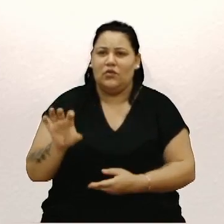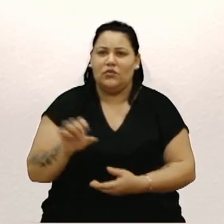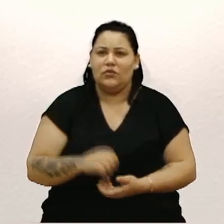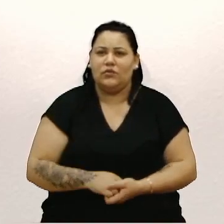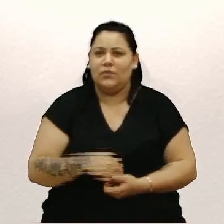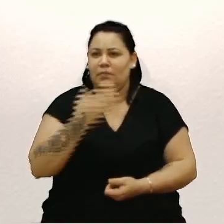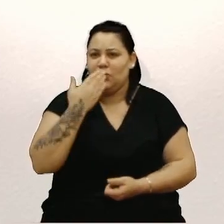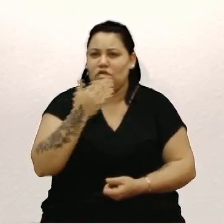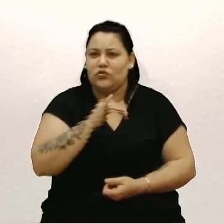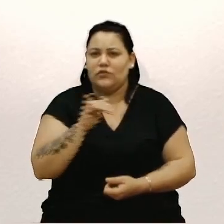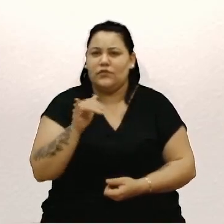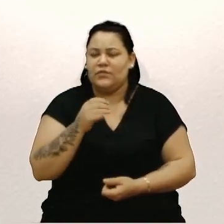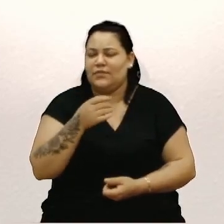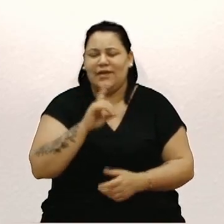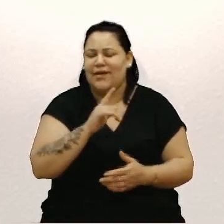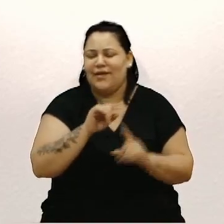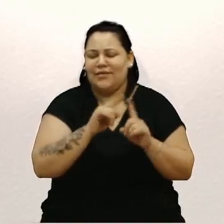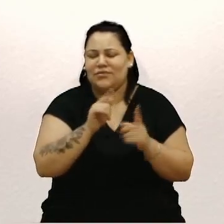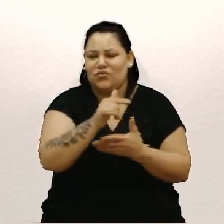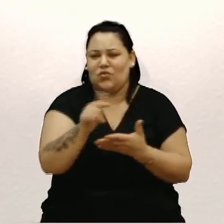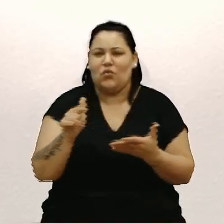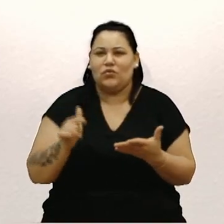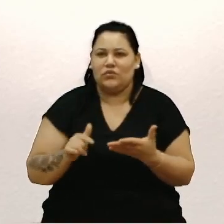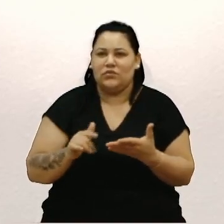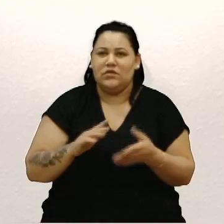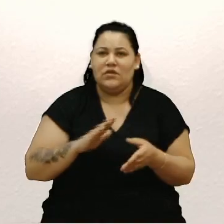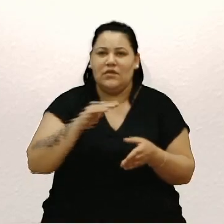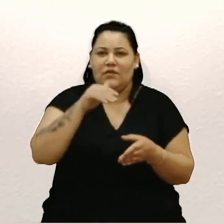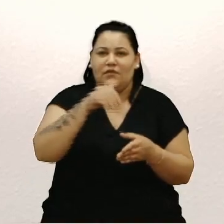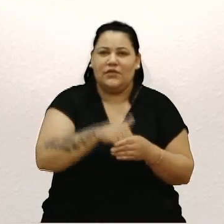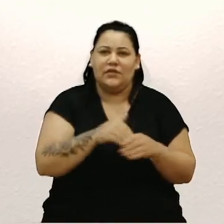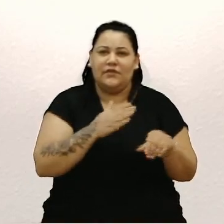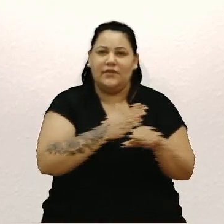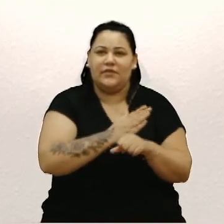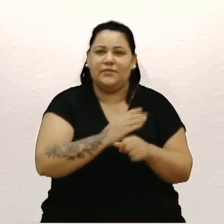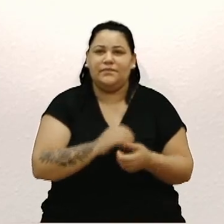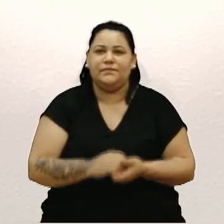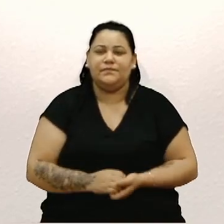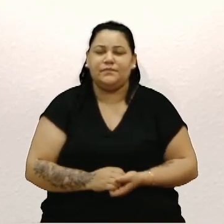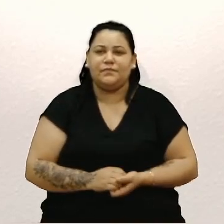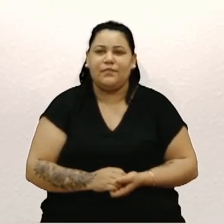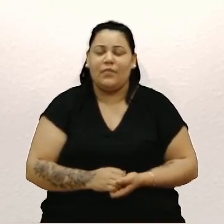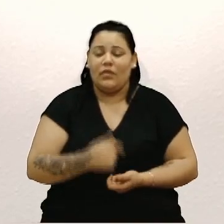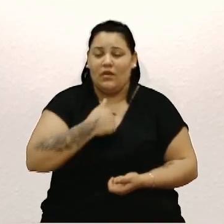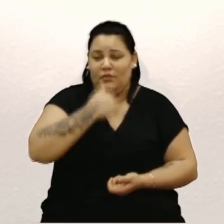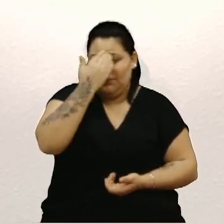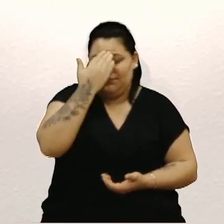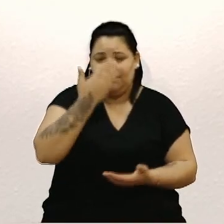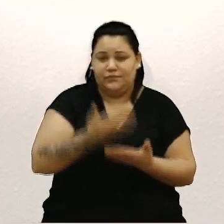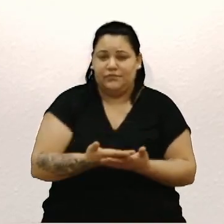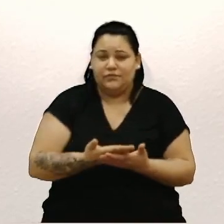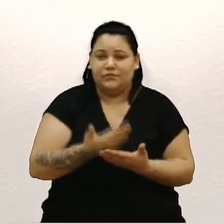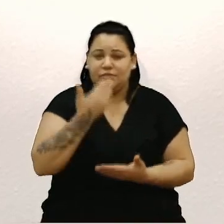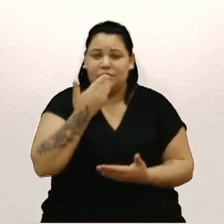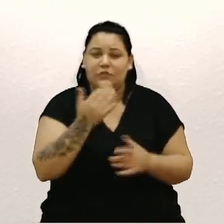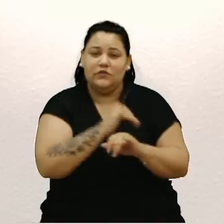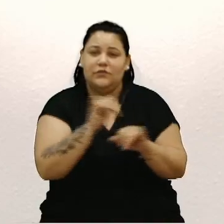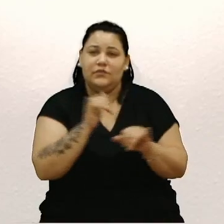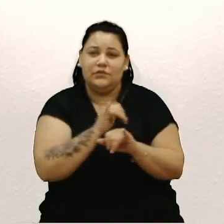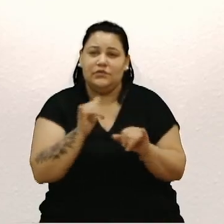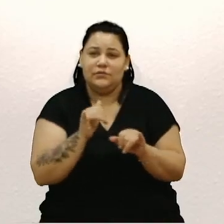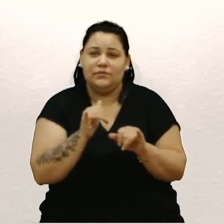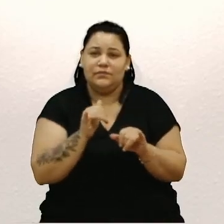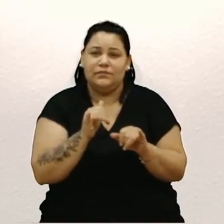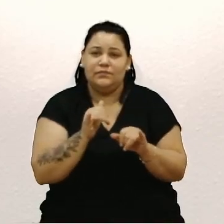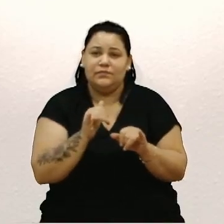pedido de informação. Mas os demais, acabei votando tudo favorável. Acredito eu que os pedidos de informação, eles são pertinentes,